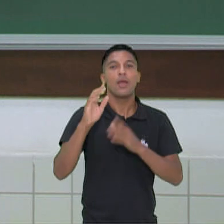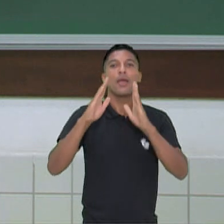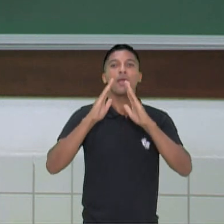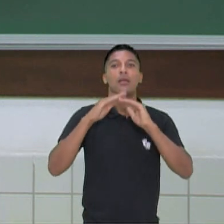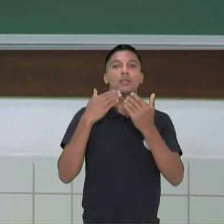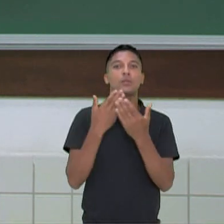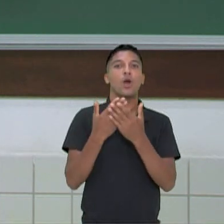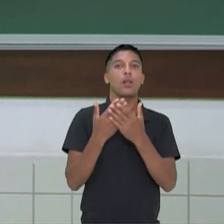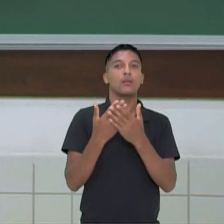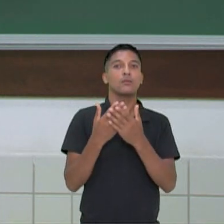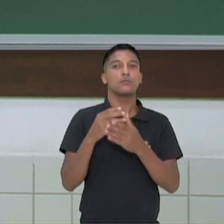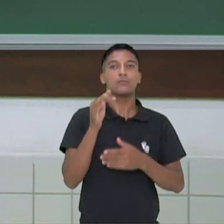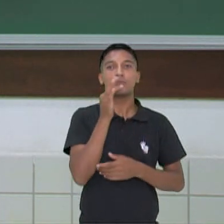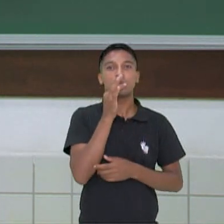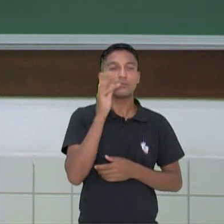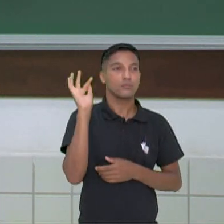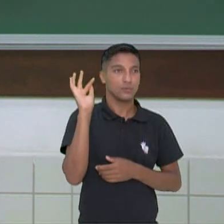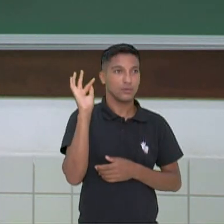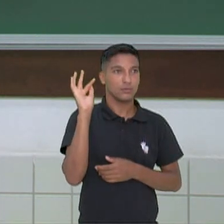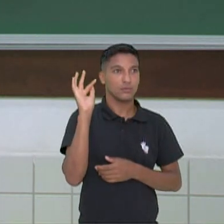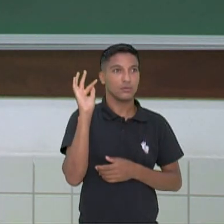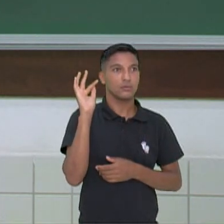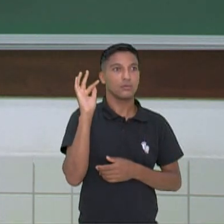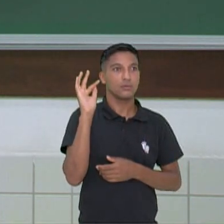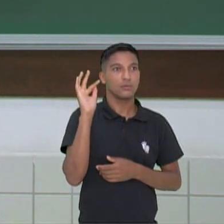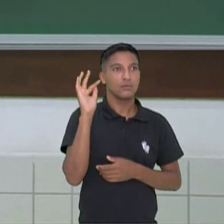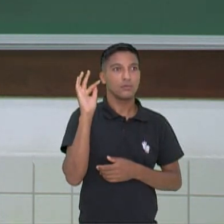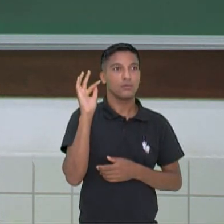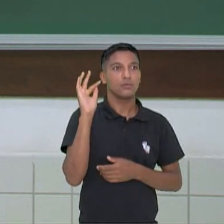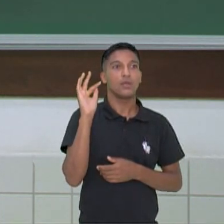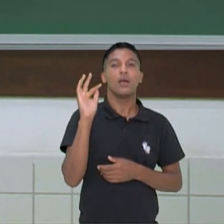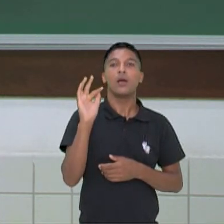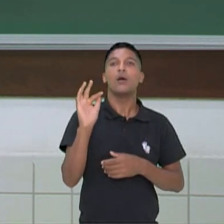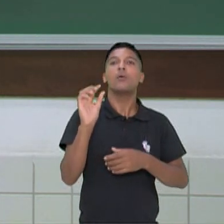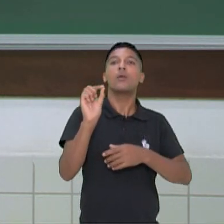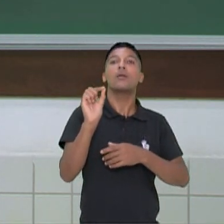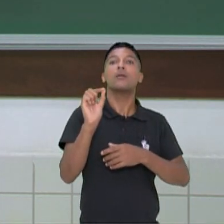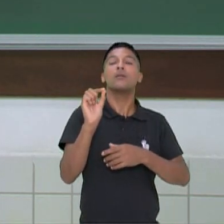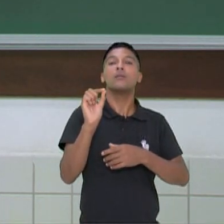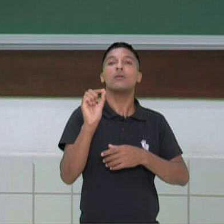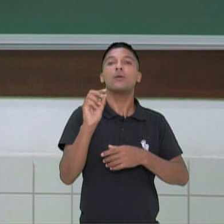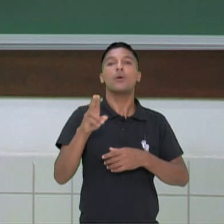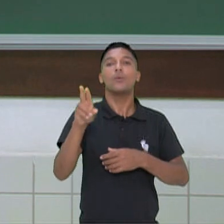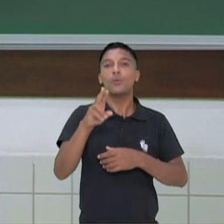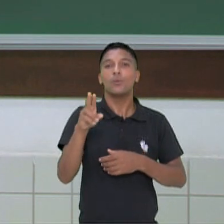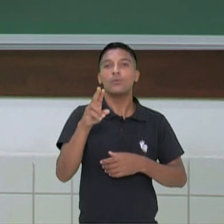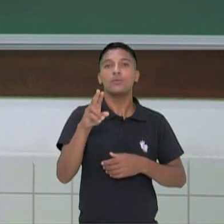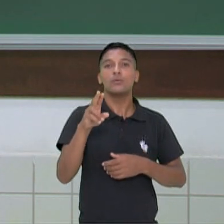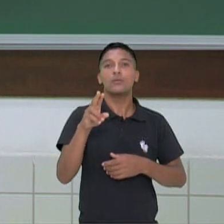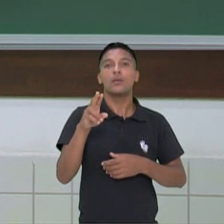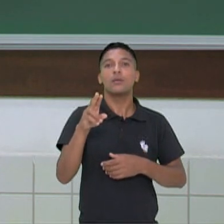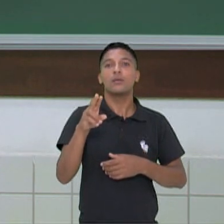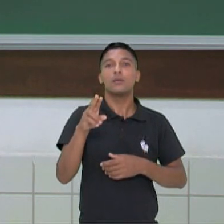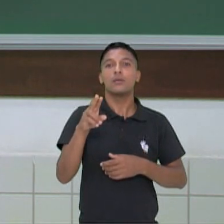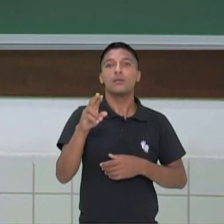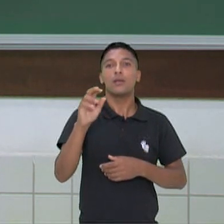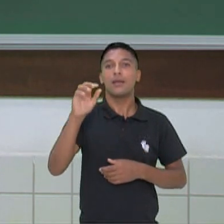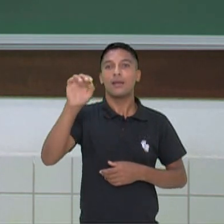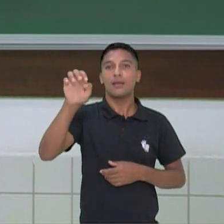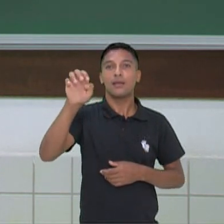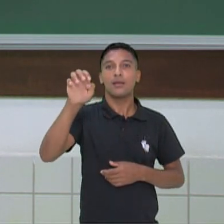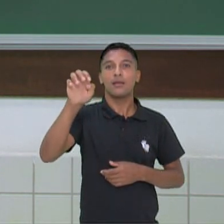mais fina não tem mais aquelas características da espada romana tá e na França é que vão surgir